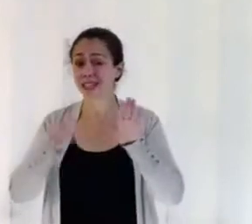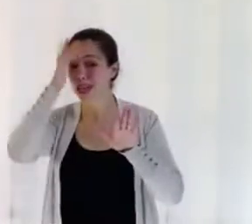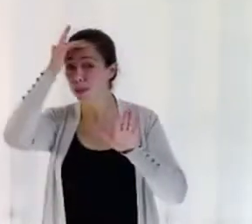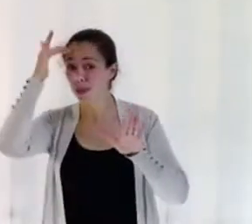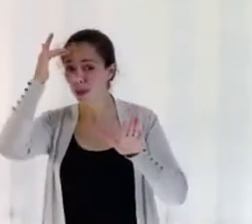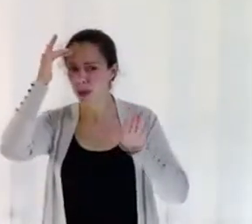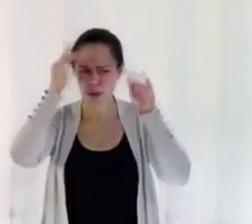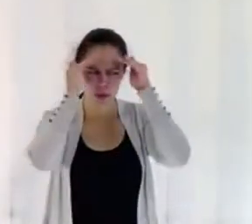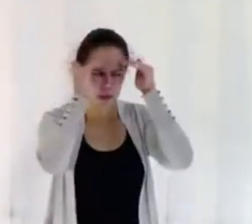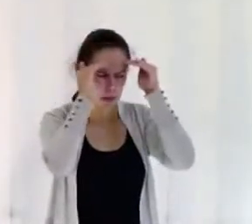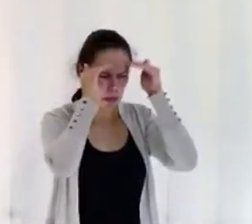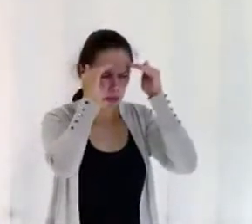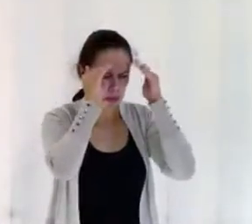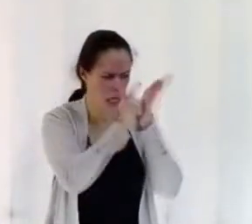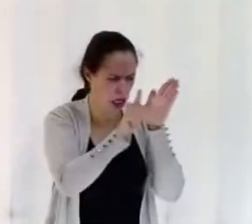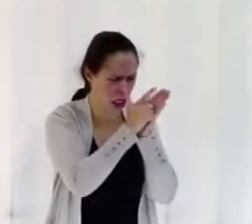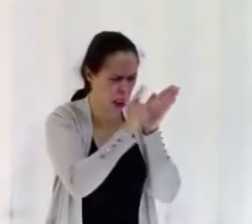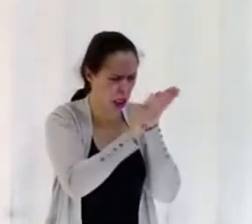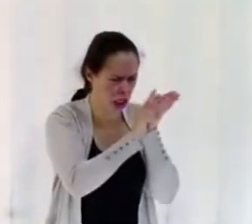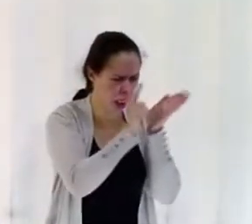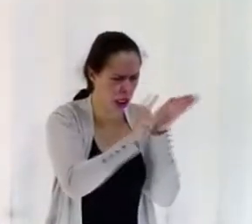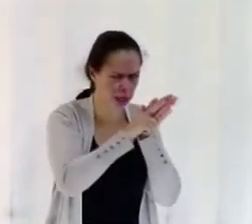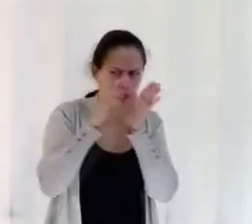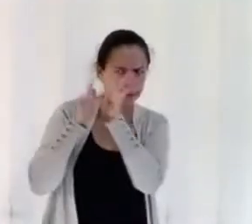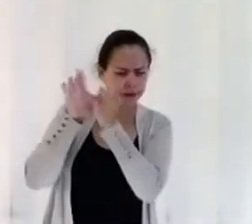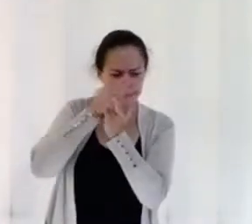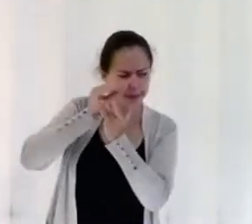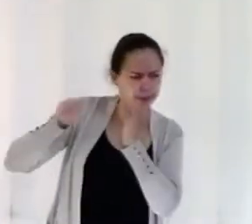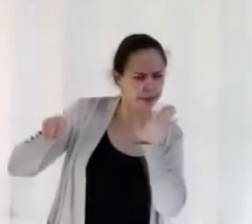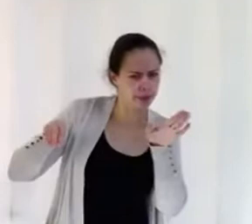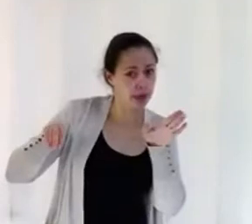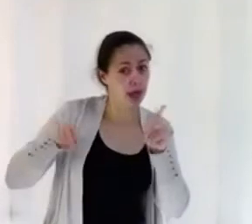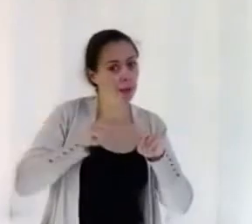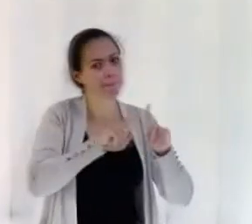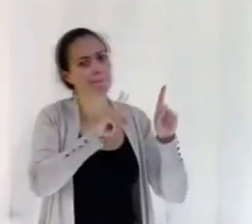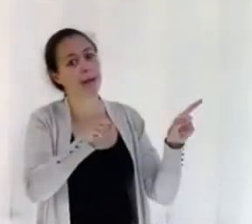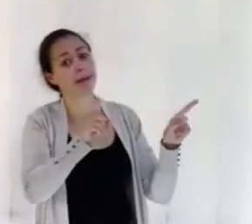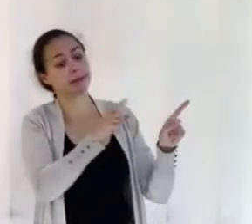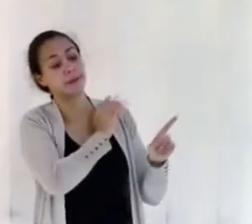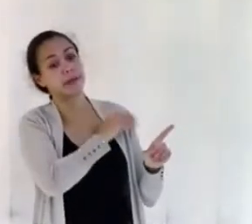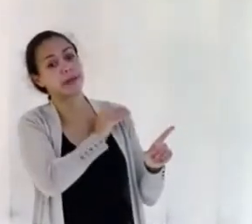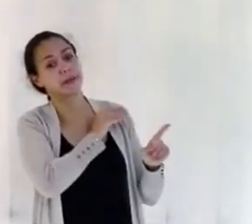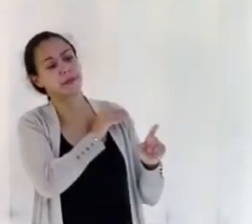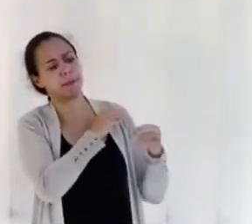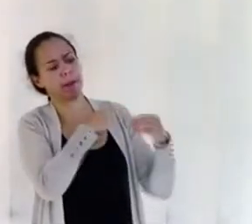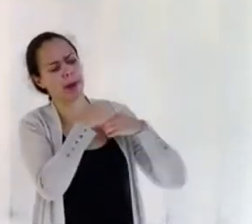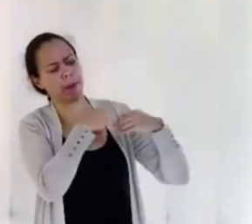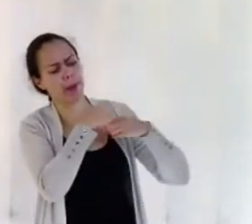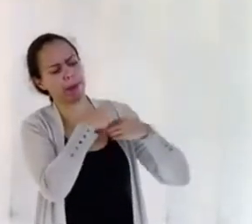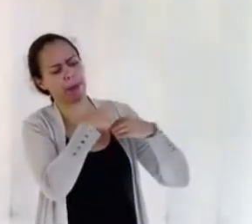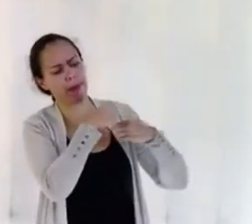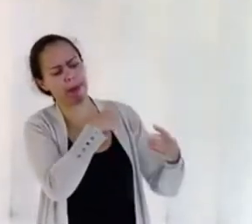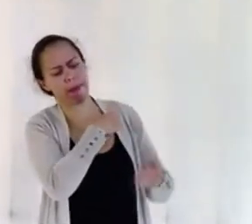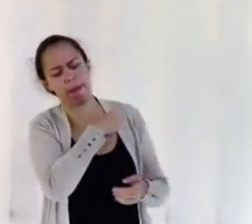diferente. Porque o que importa não é a sua prática religiosa, mas é viver com